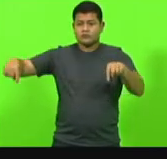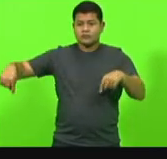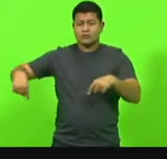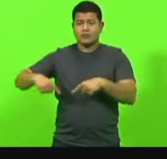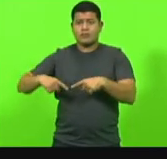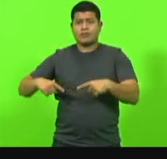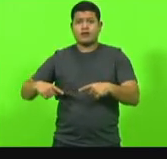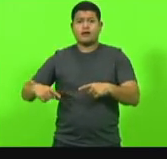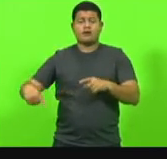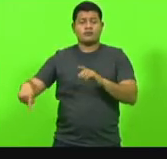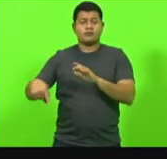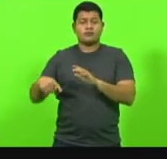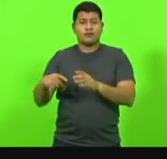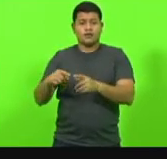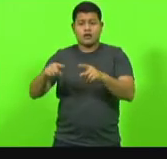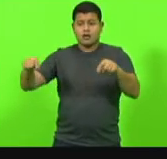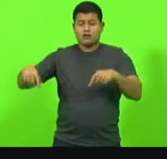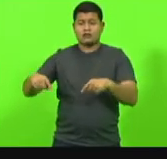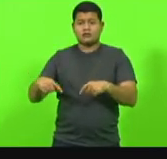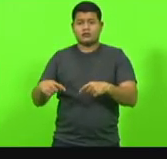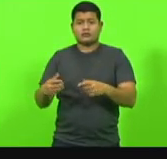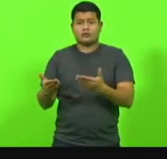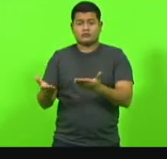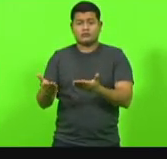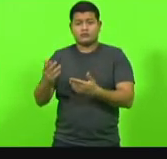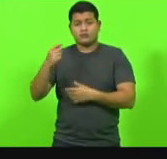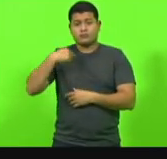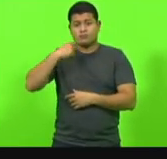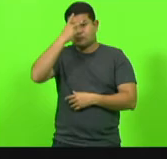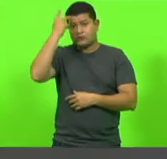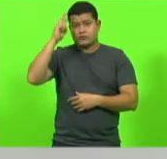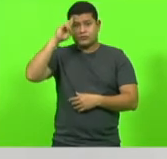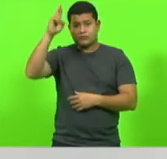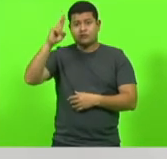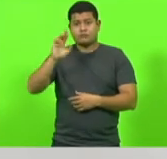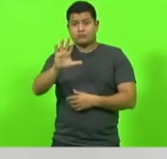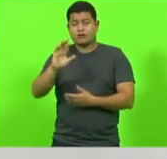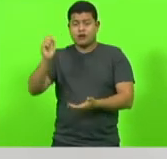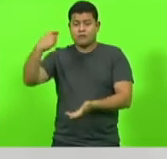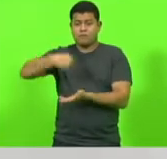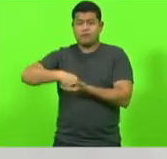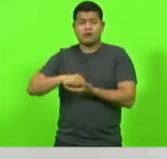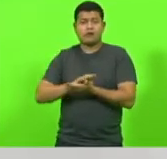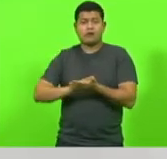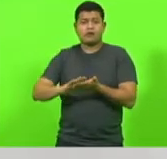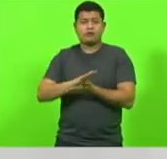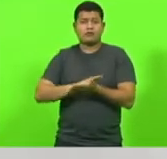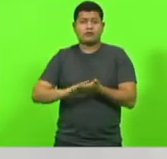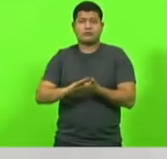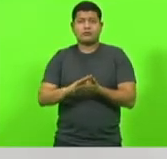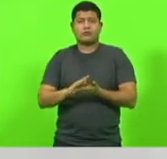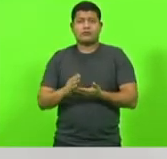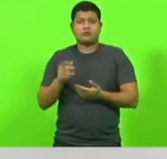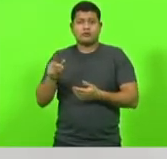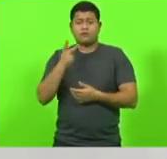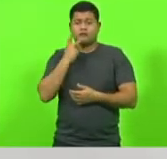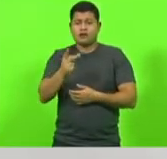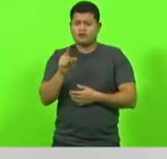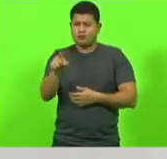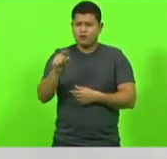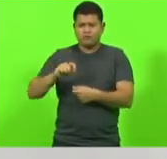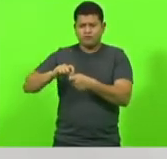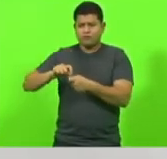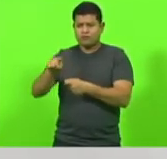e a propriedade de um proprietário, não indenizando e dizendo que ele não vai fazer nada. É o pior dos dois